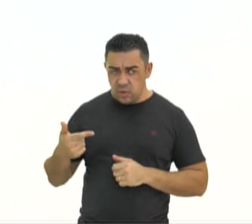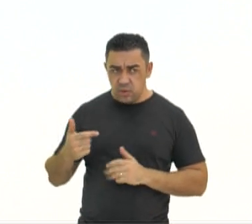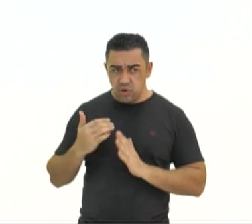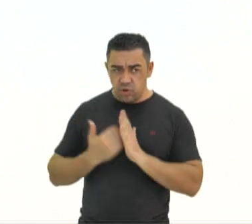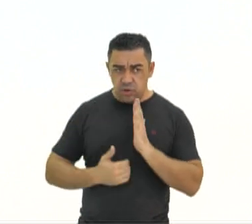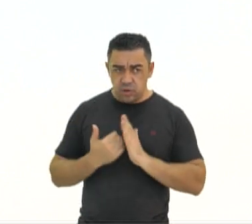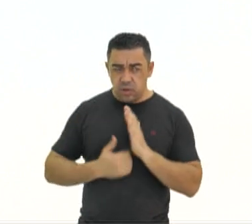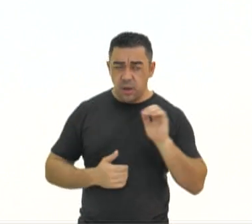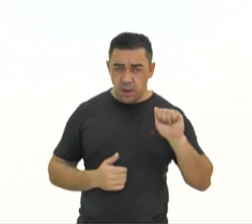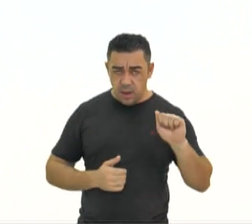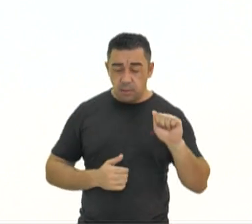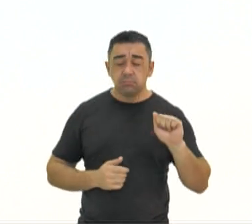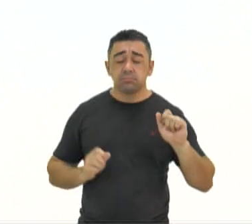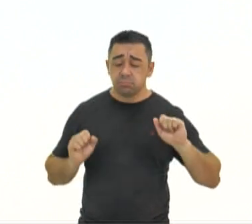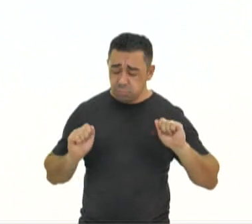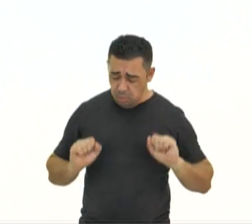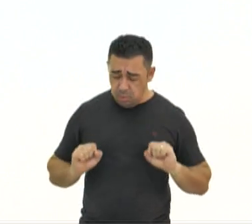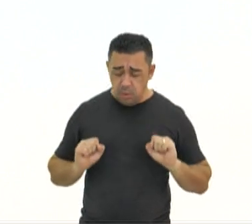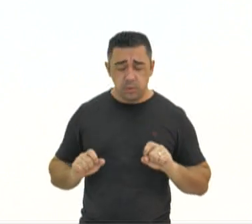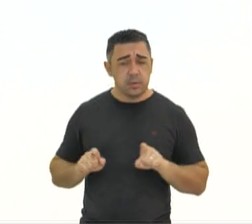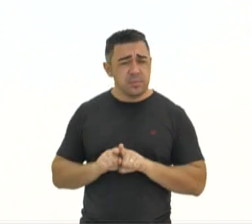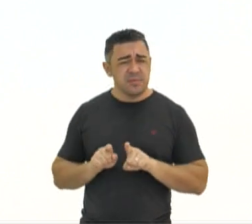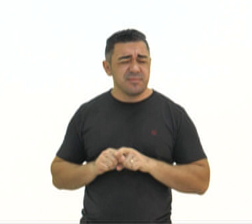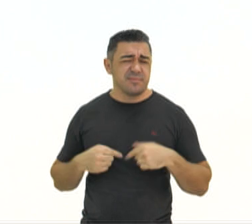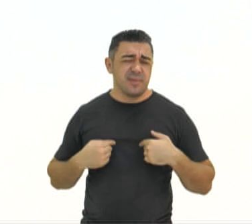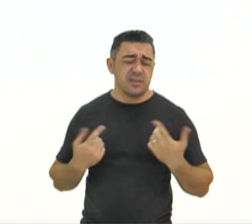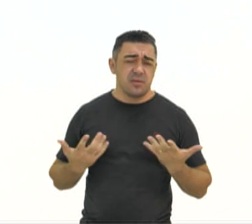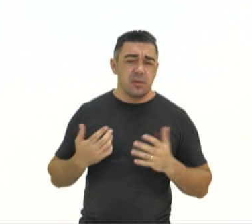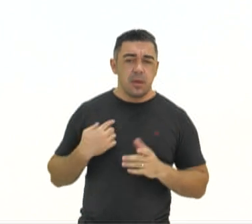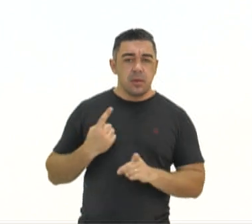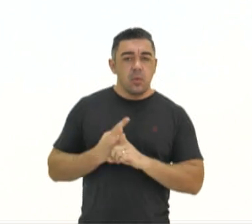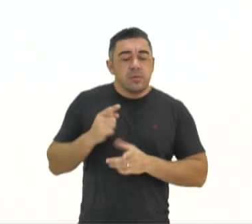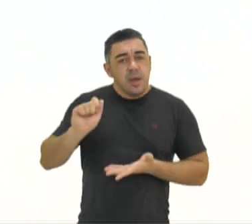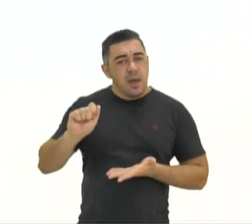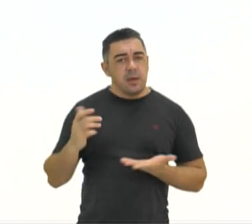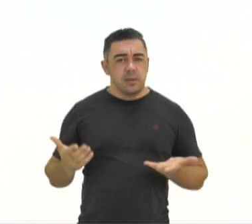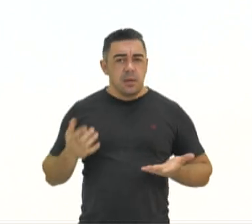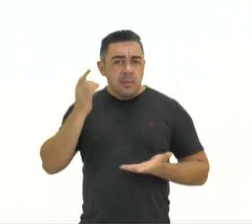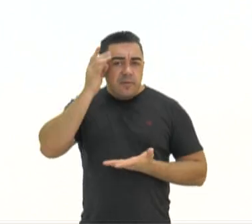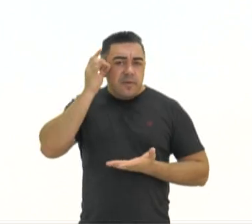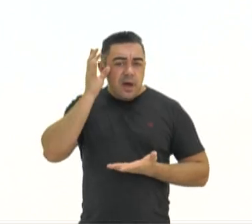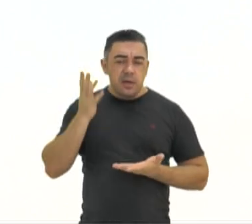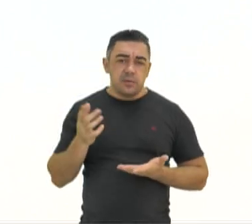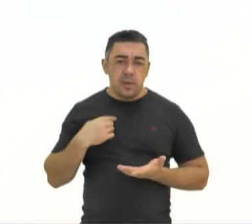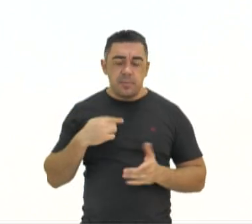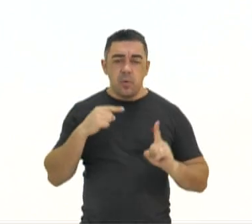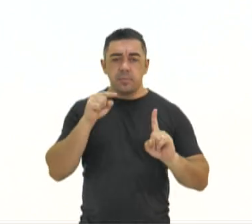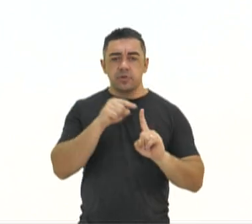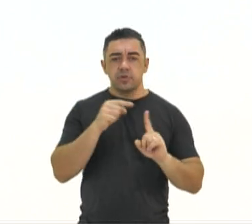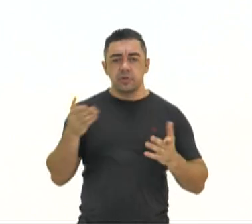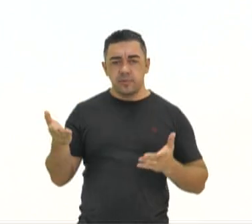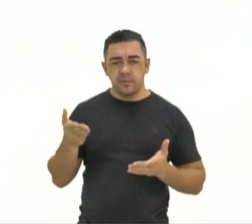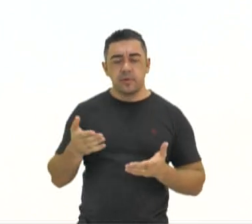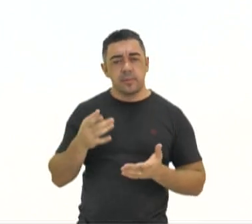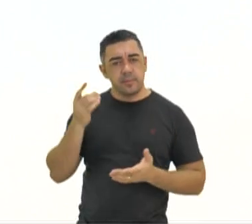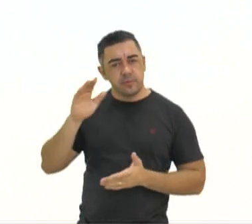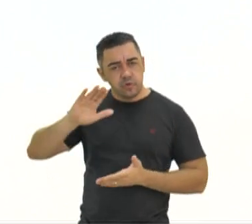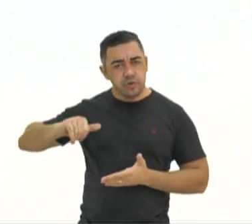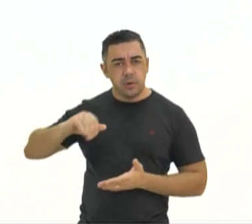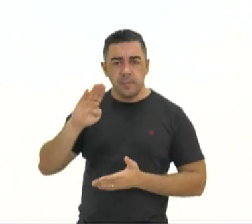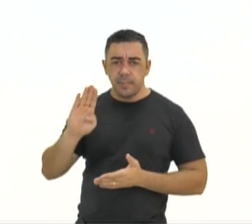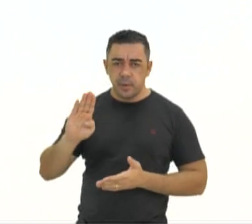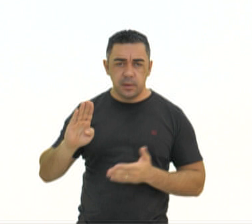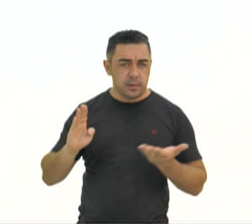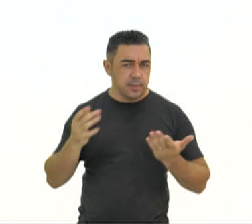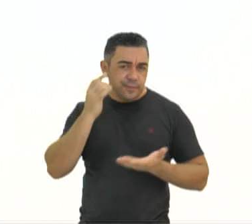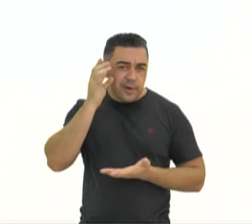eliminar a incógnita A? Eu poderia, mas eu quero encontrar a incógnita A, né? Ela é o objetivo da questão. Então, eu elimino a B,